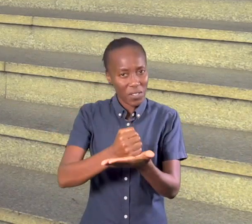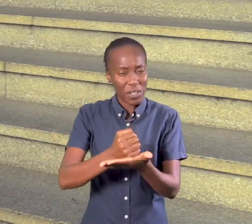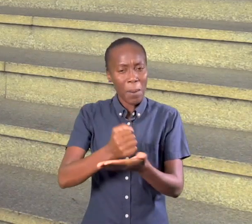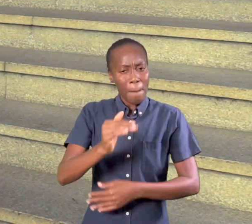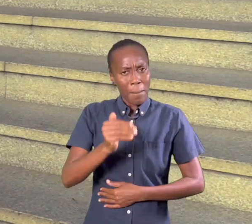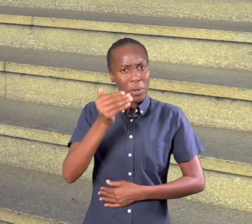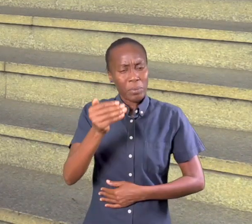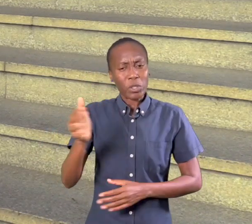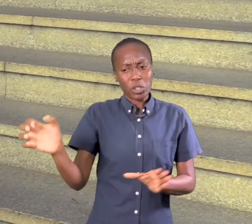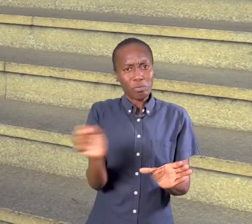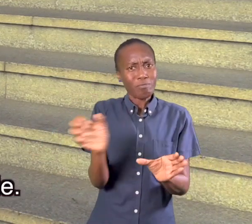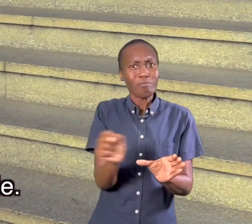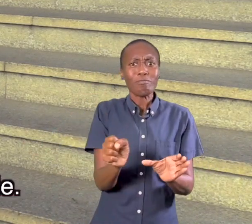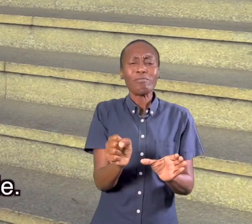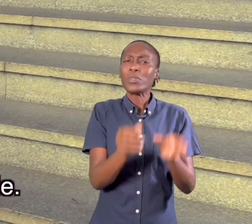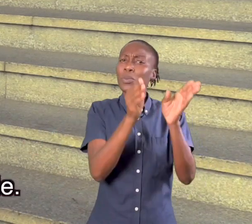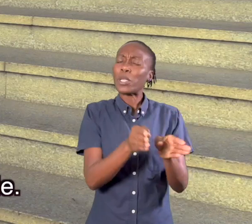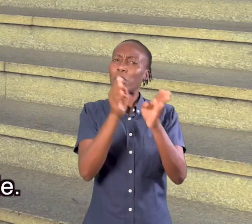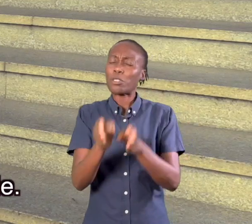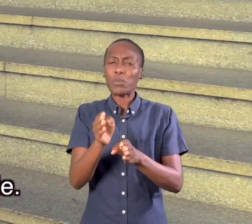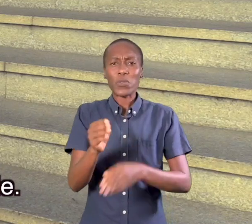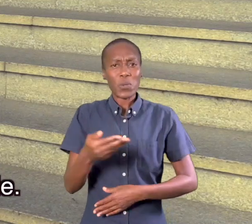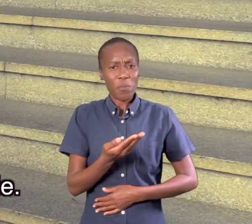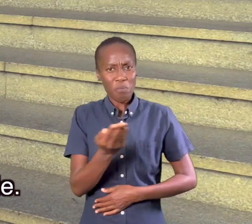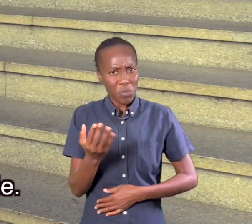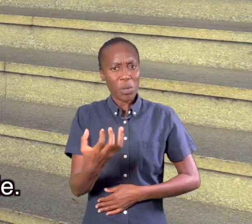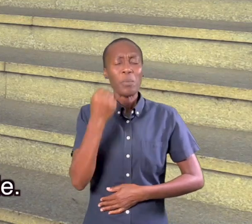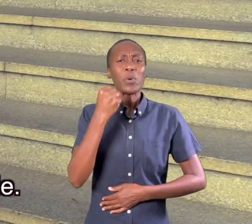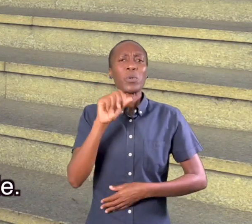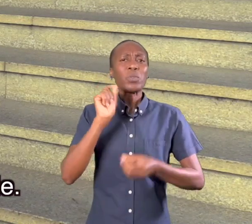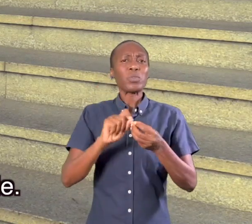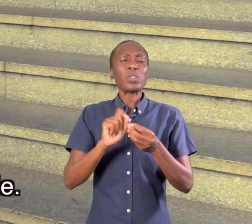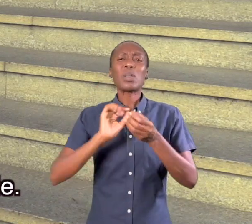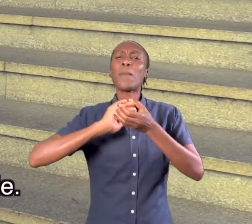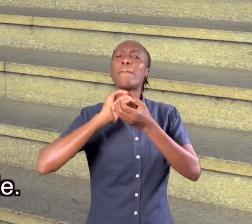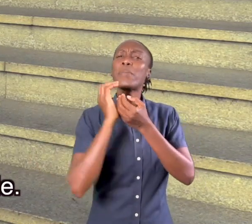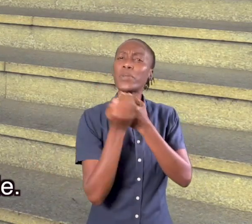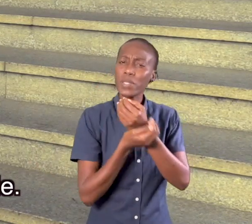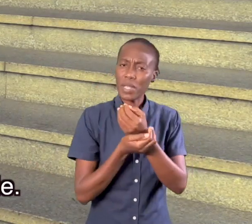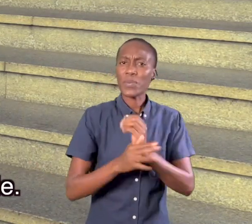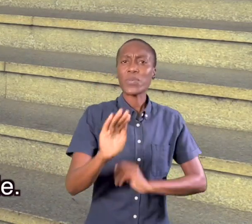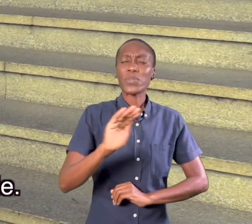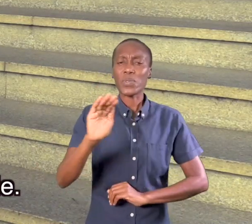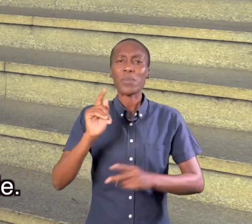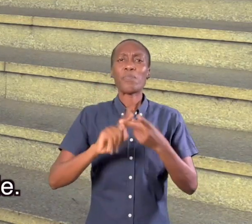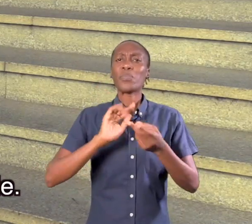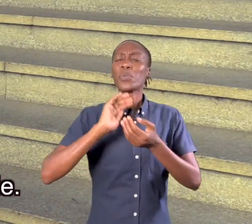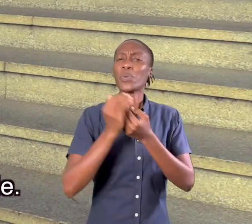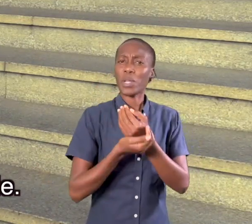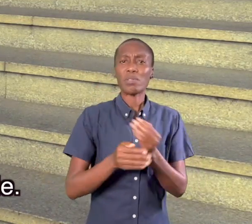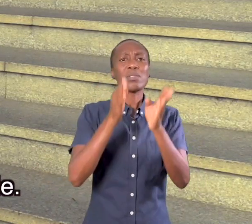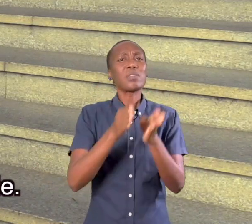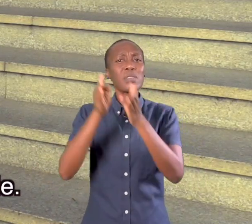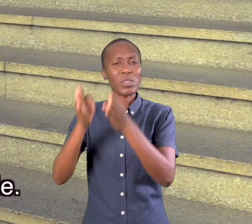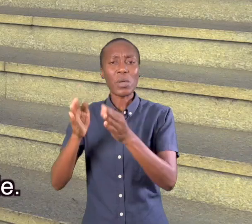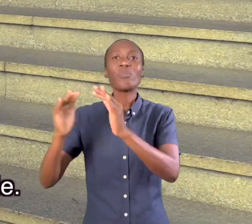para integrar a diversidade, que é para depois as pessoas também podermos falar da proteção social, da segurança social,